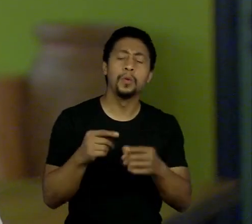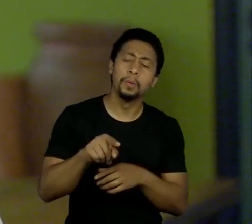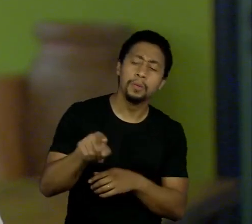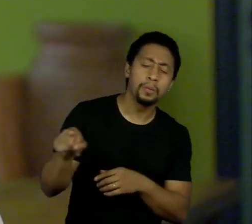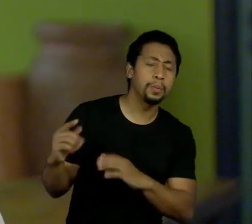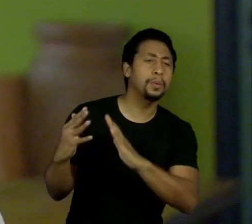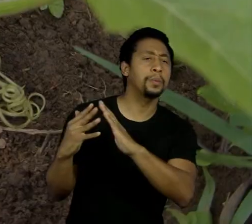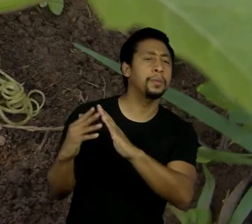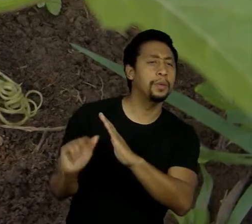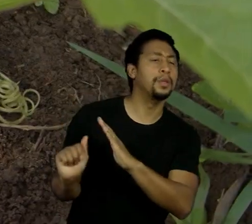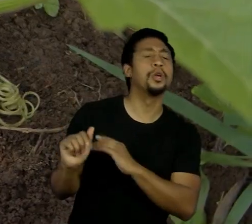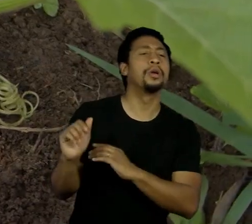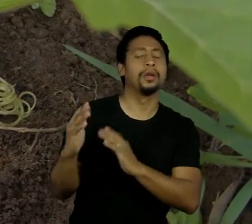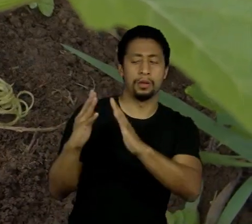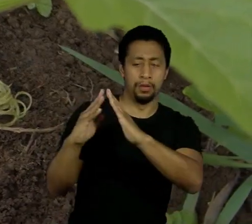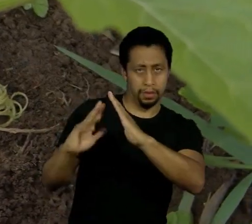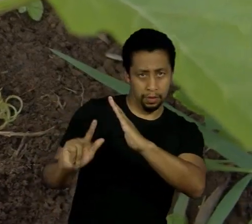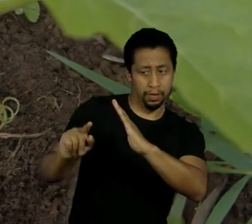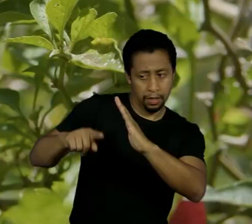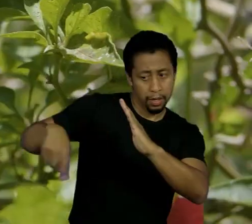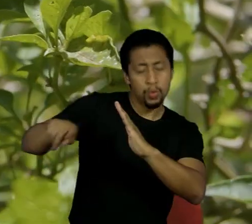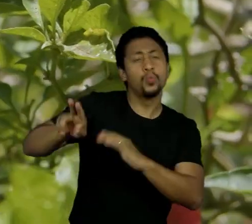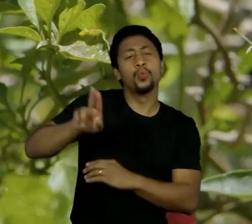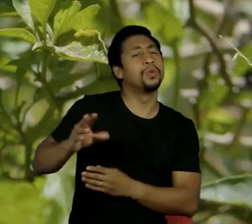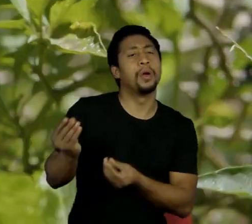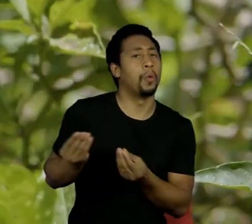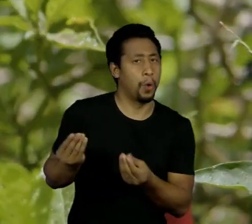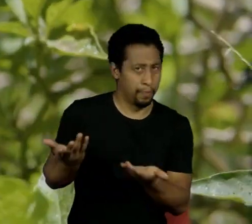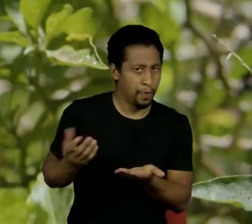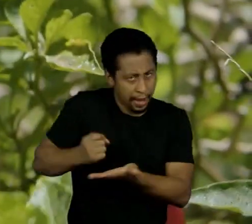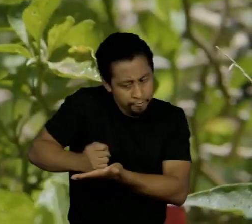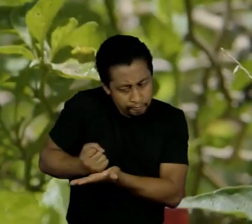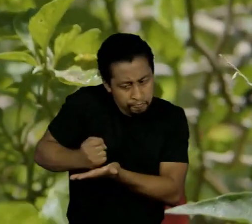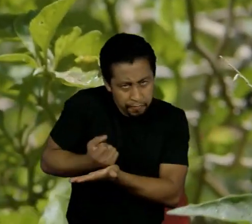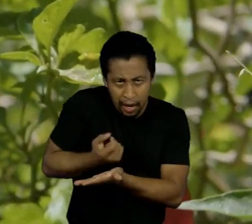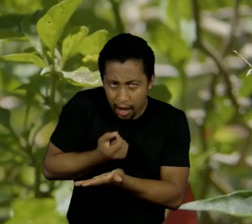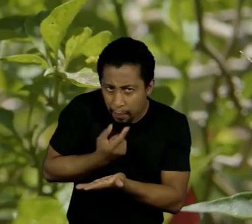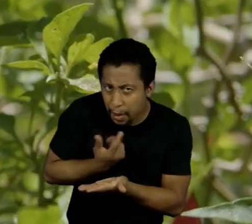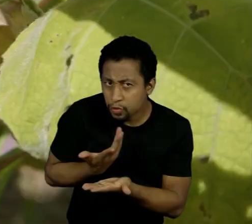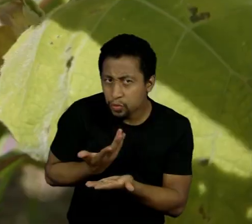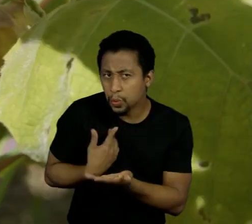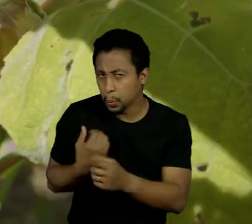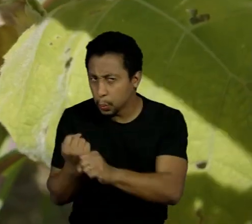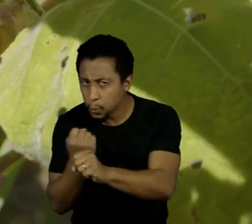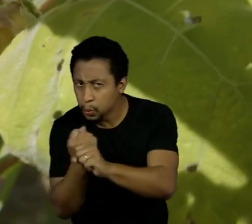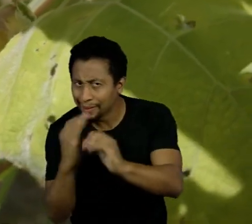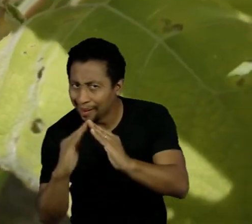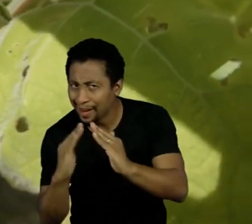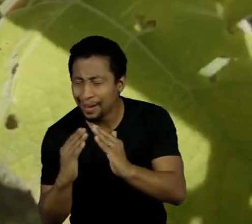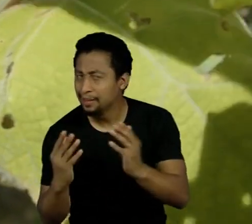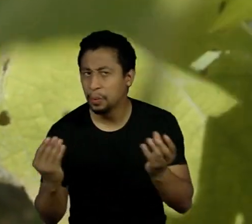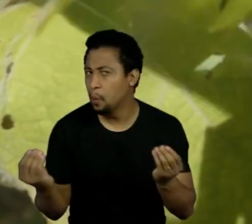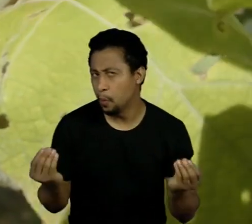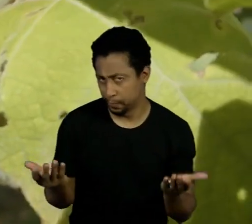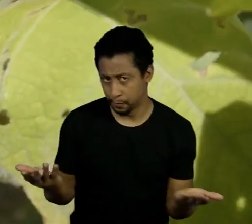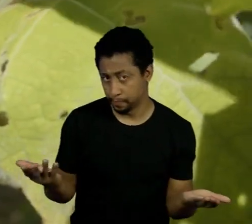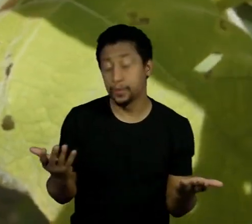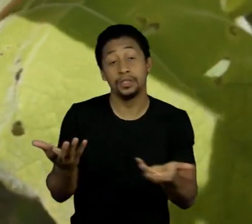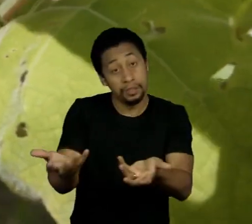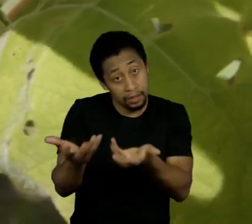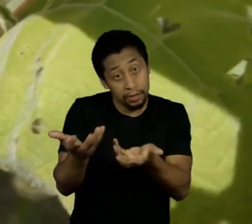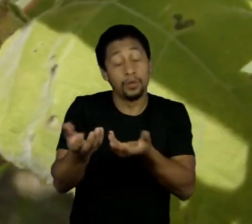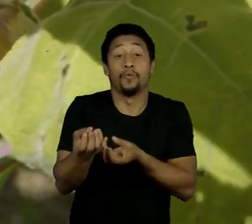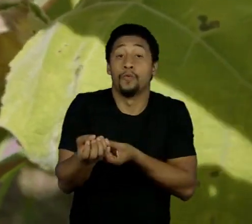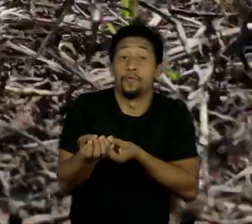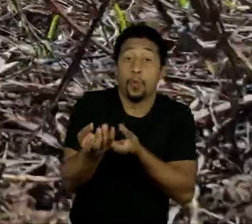seja de uso medicinal, de subsistência, de construção de casas, de instrumentos. Então, a ideia é que a gente tivesse uma informação botânica